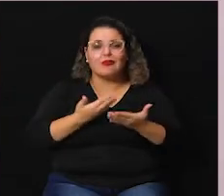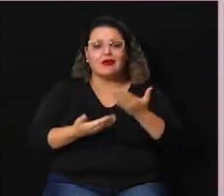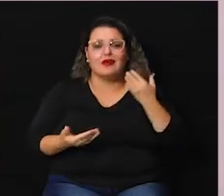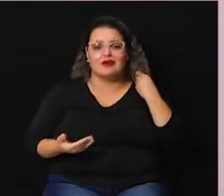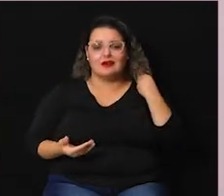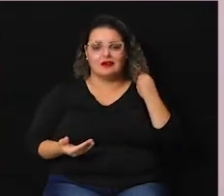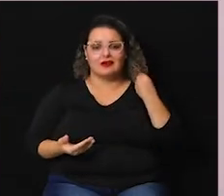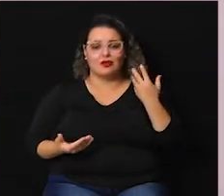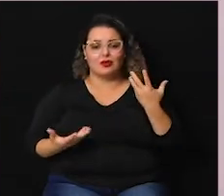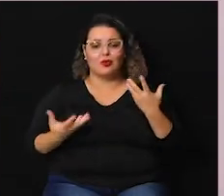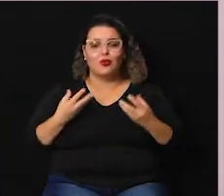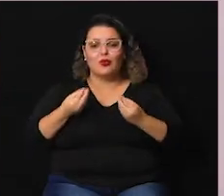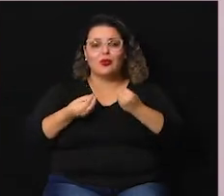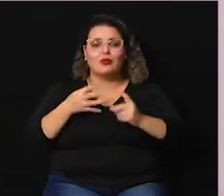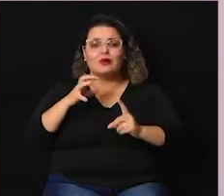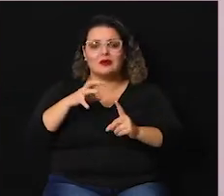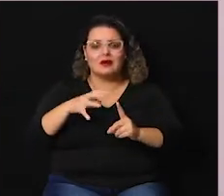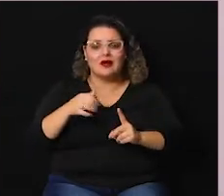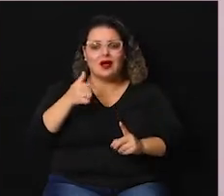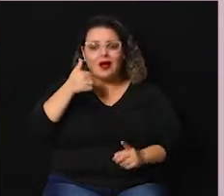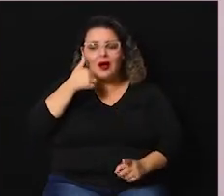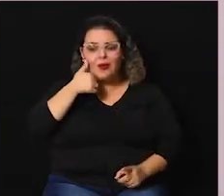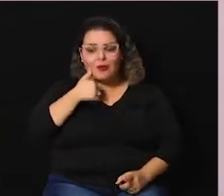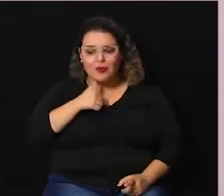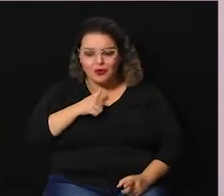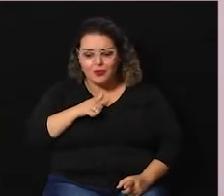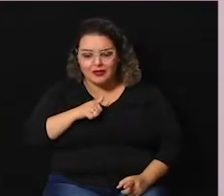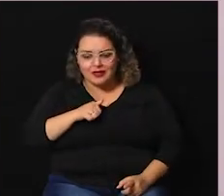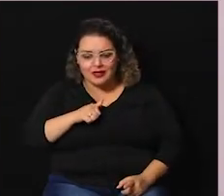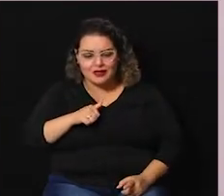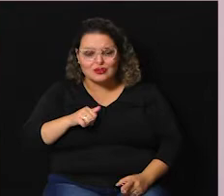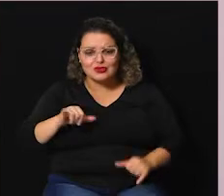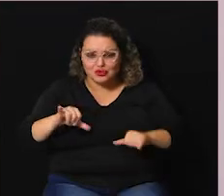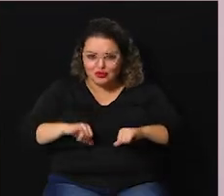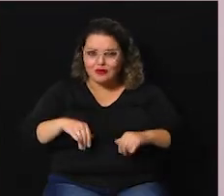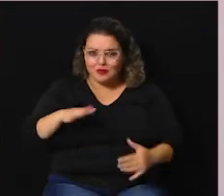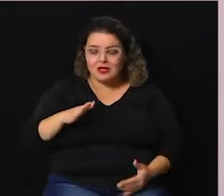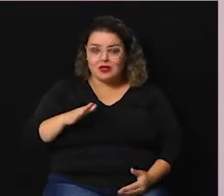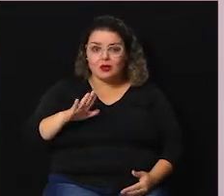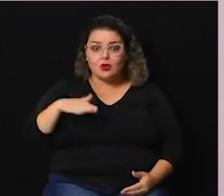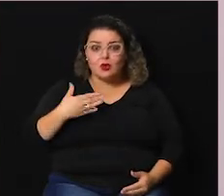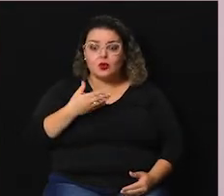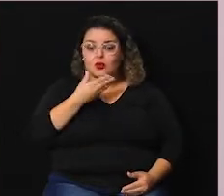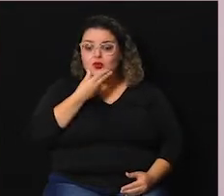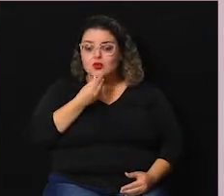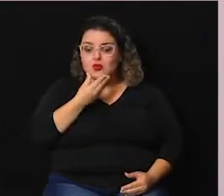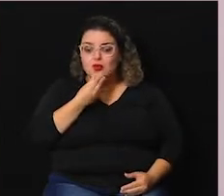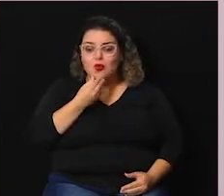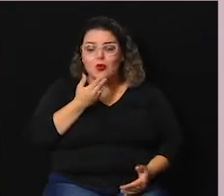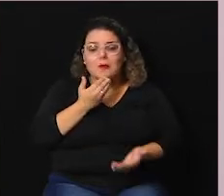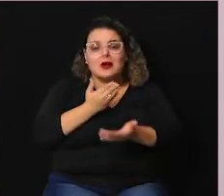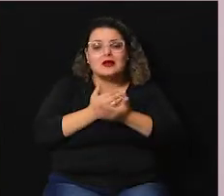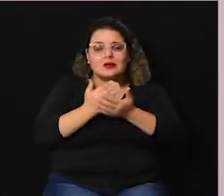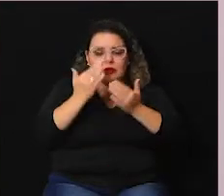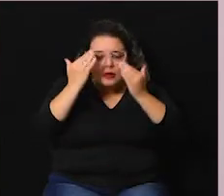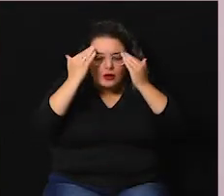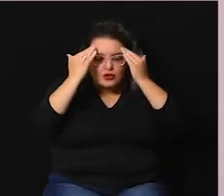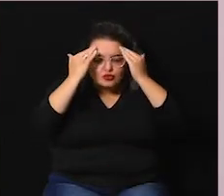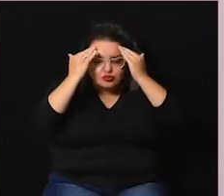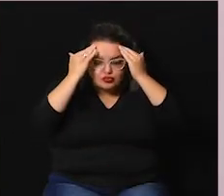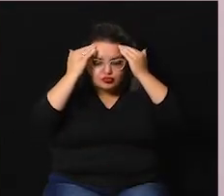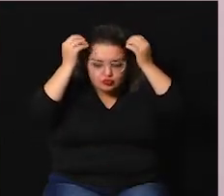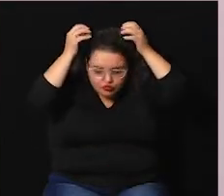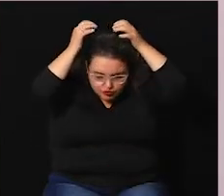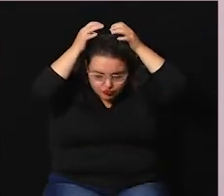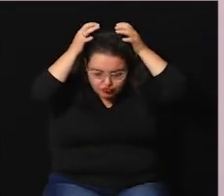o paciente? Eu acho que a mulher acaba sofrendo um pouco mais, mas o que a gente vê é quando os homens começam a perder cabelo, começam a ter aquelas entradas, a